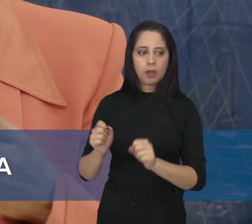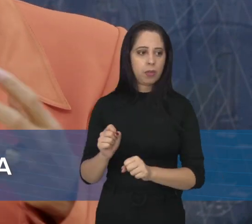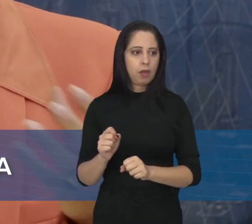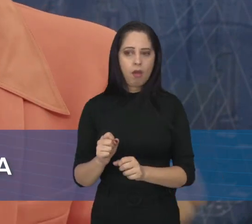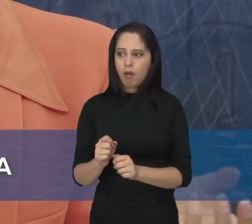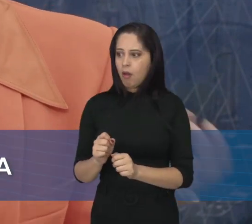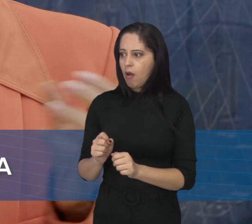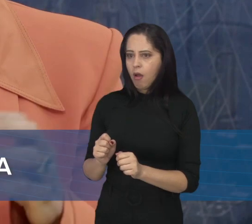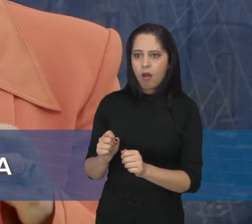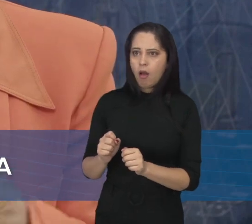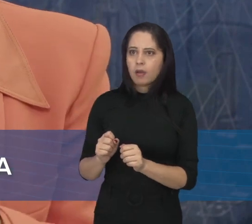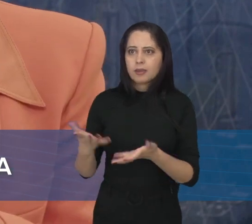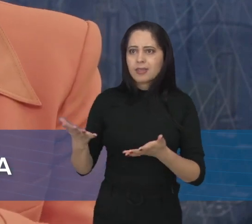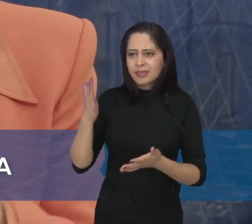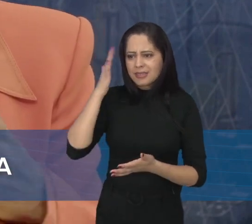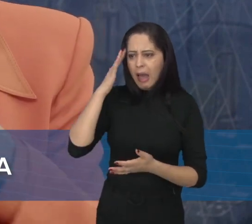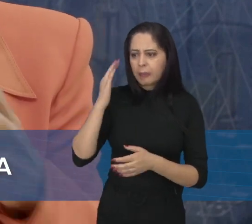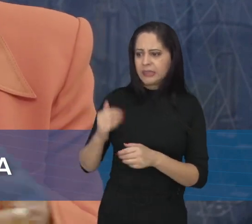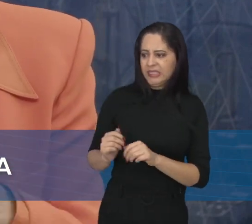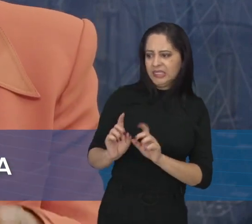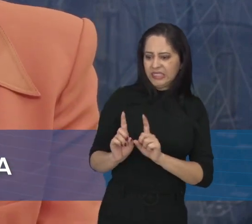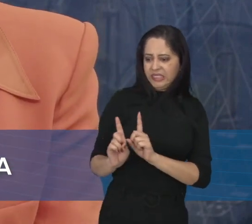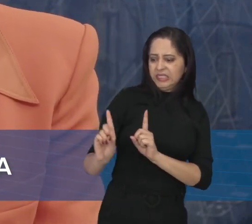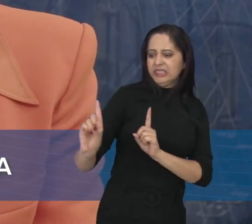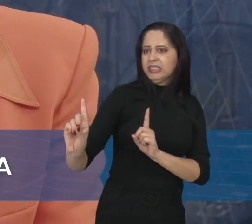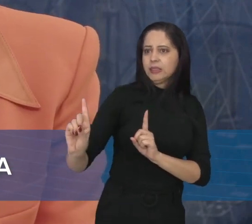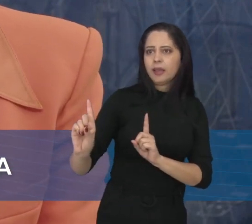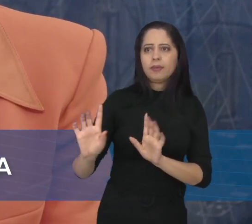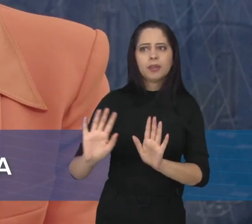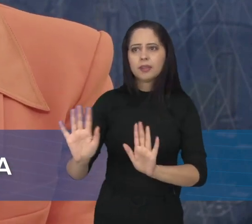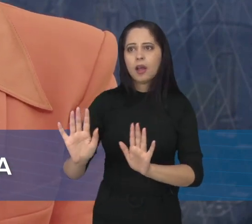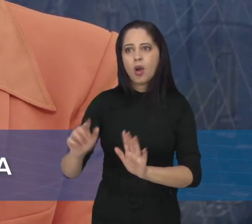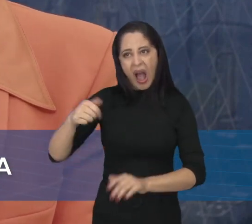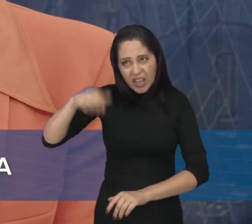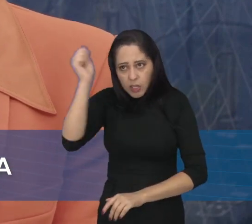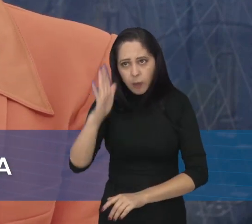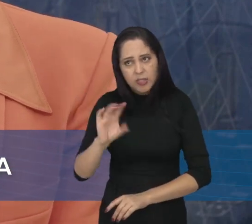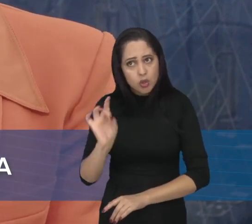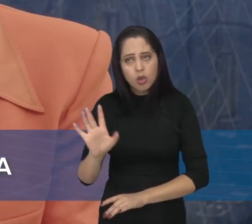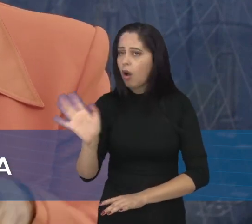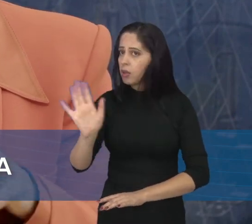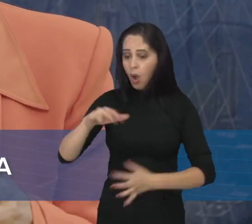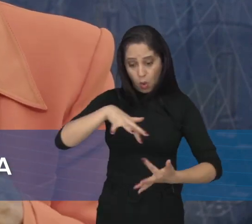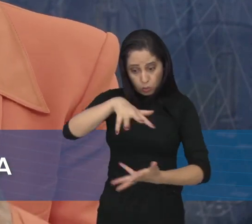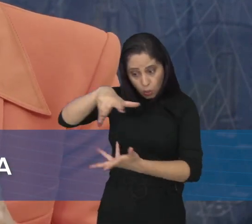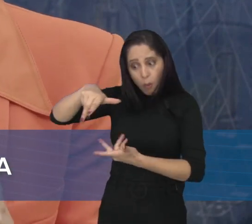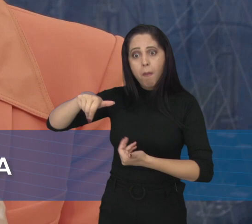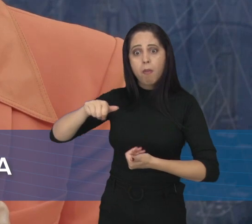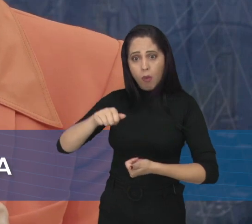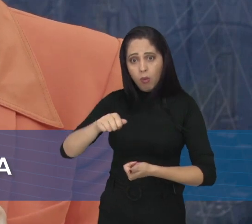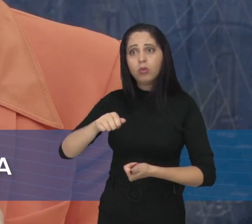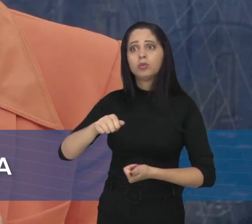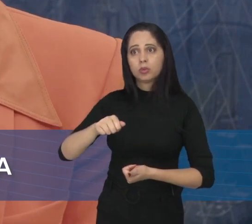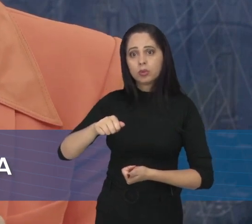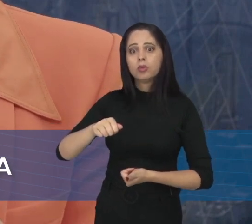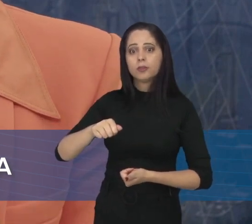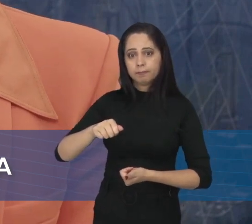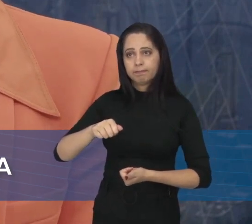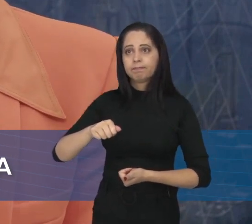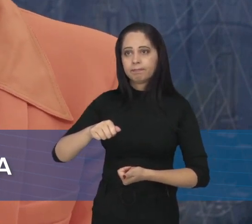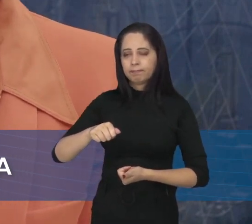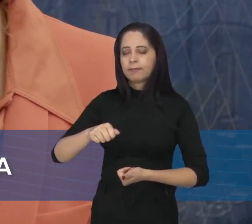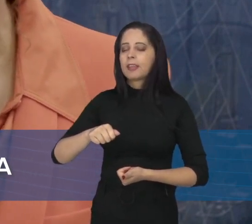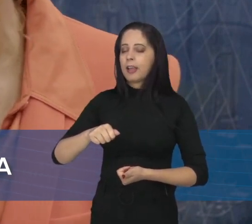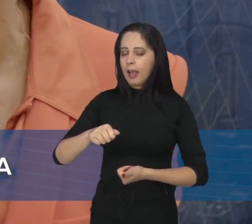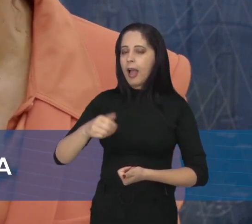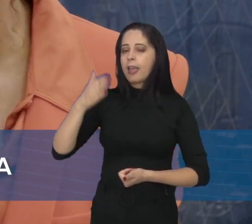digo de tantos países onde eu trabalho também, eu vou vendo que não é só no Brasil. É mundial mesmo, e eu acho que aí tem um papel da internet, aí tem um